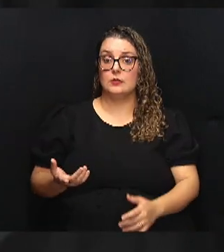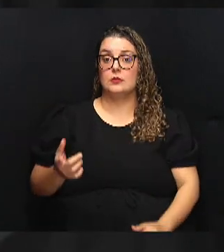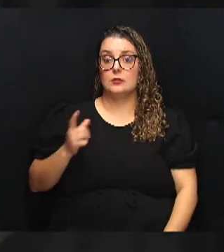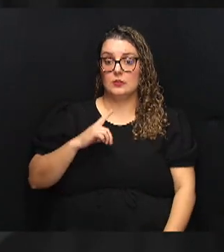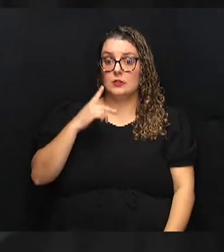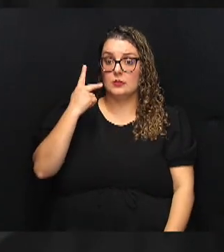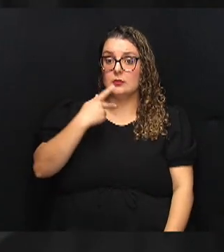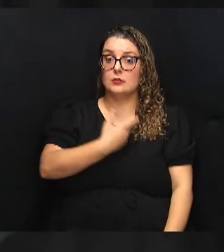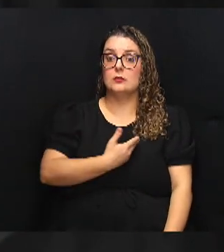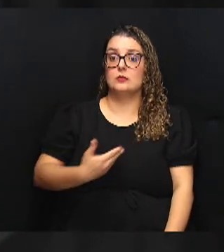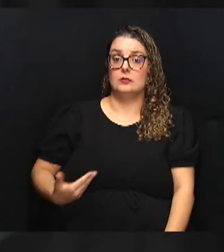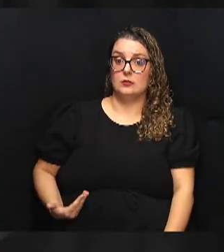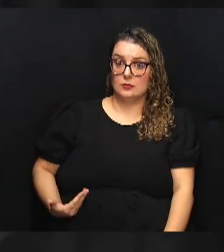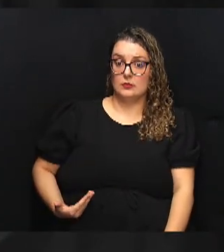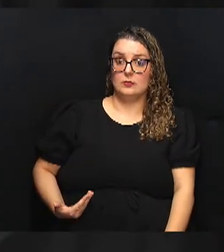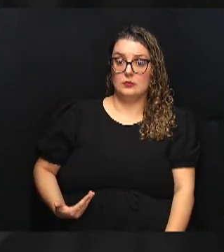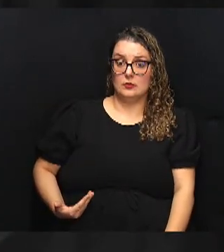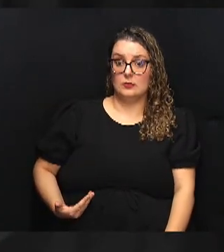políticas públicas